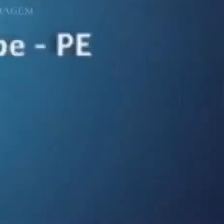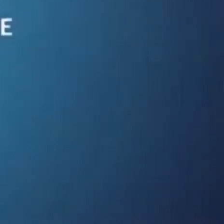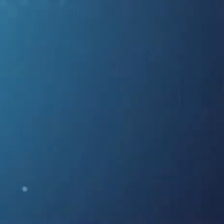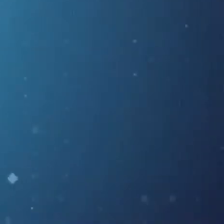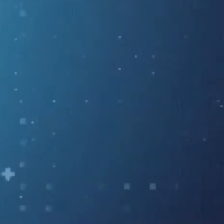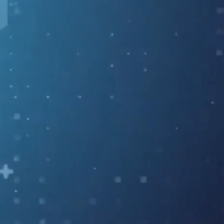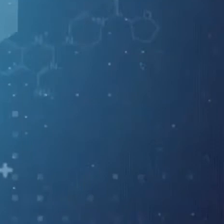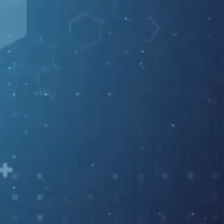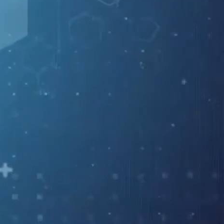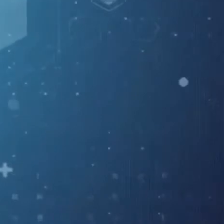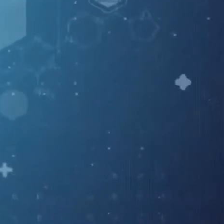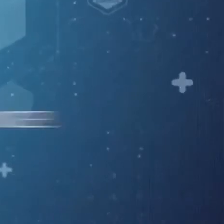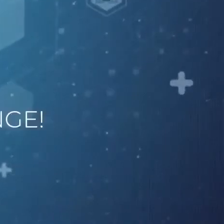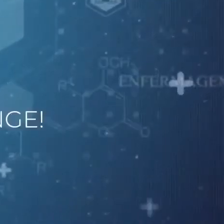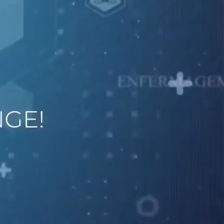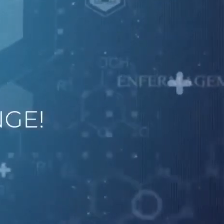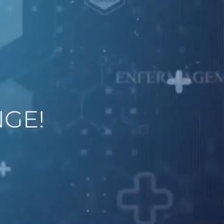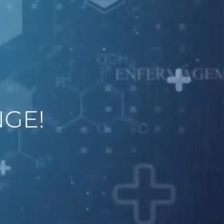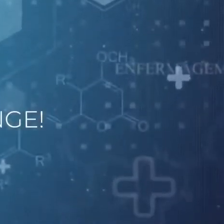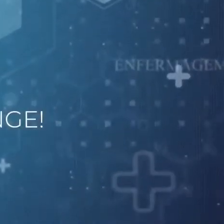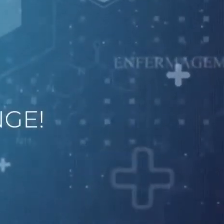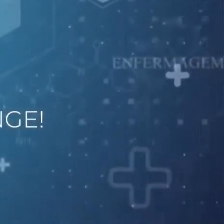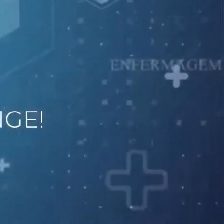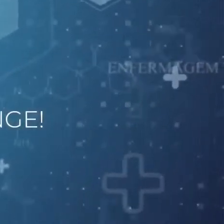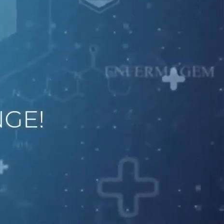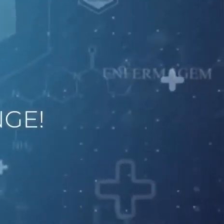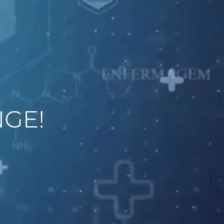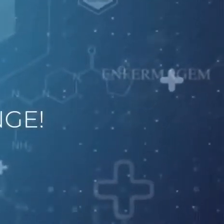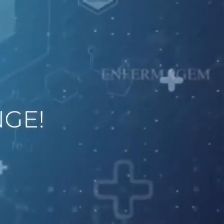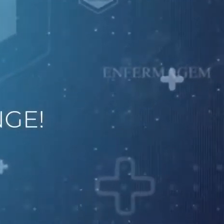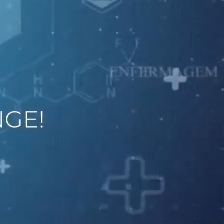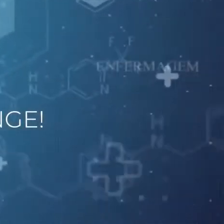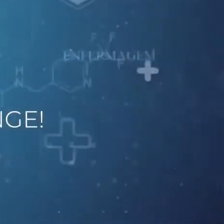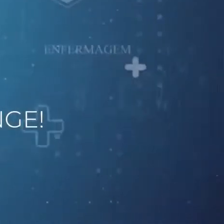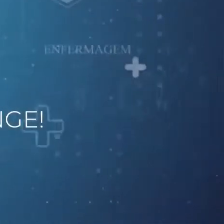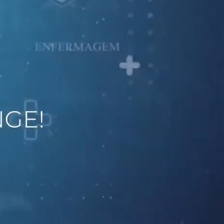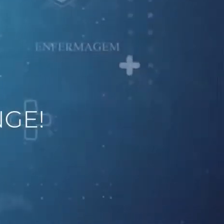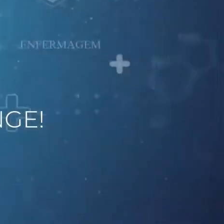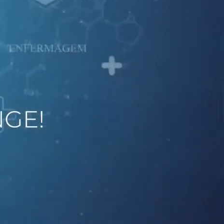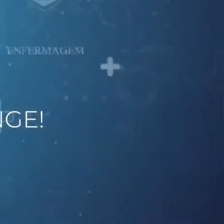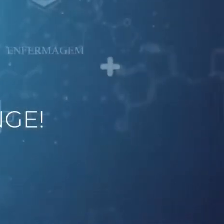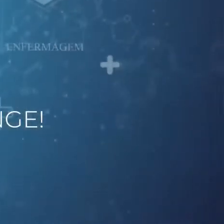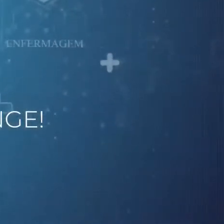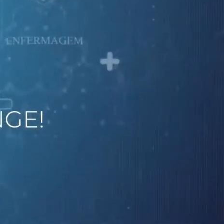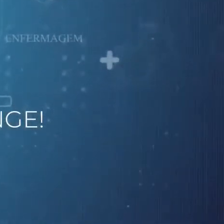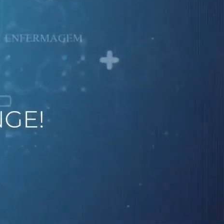3731-3822. Unopar Santa Cruz, mais perto para você e ainda mais longe.